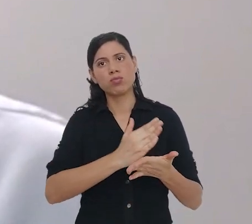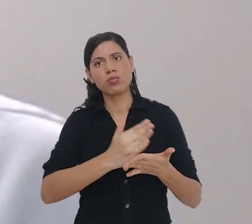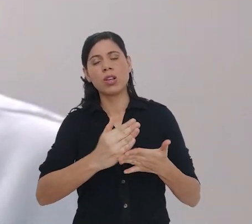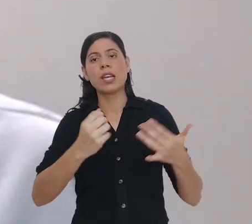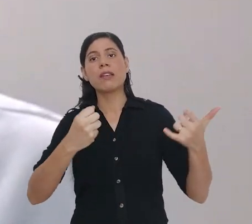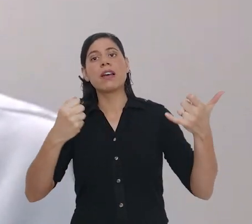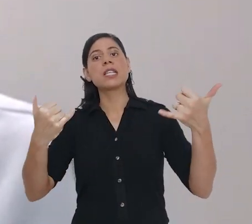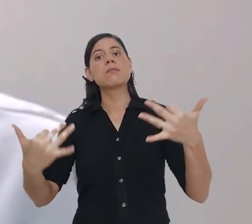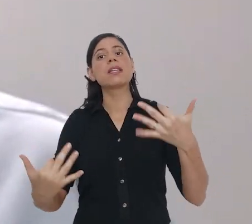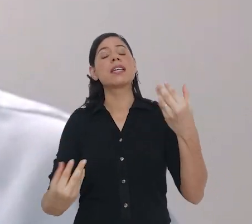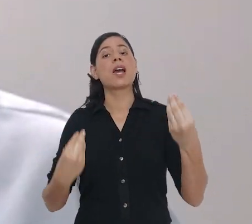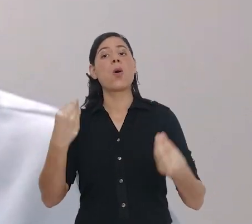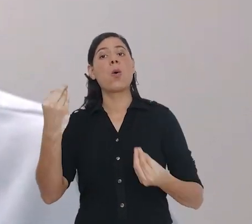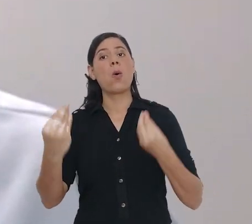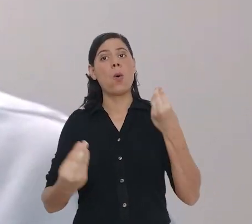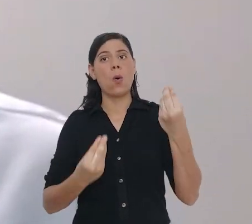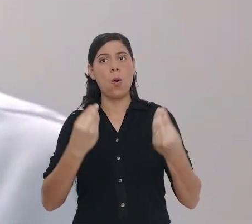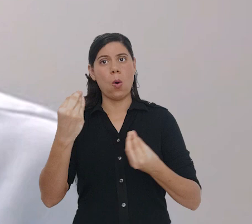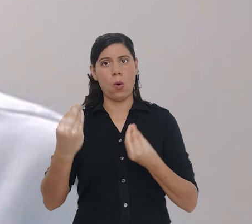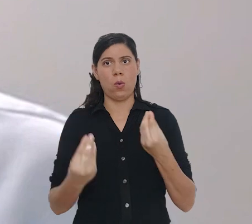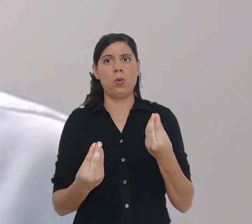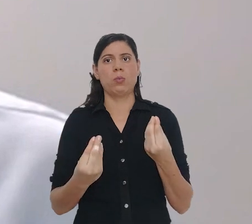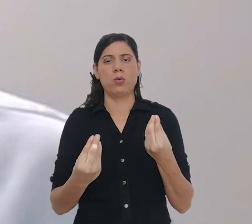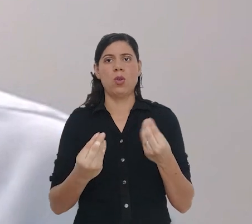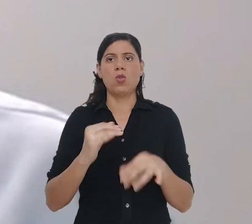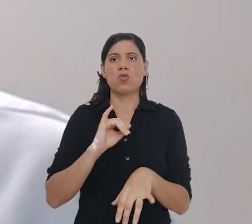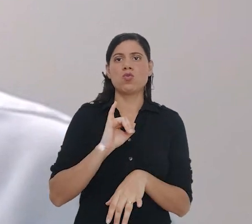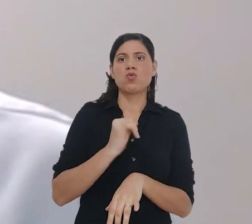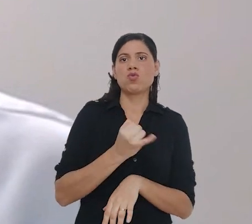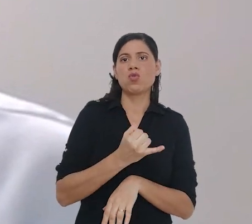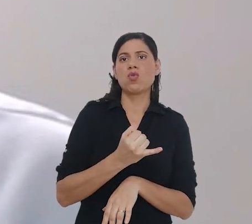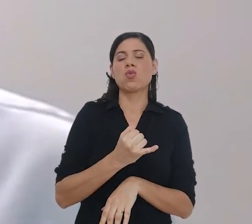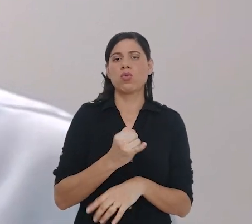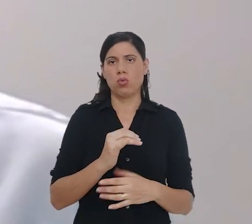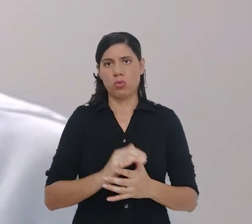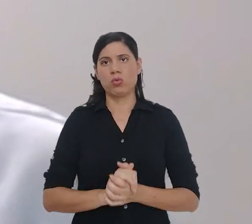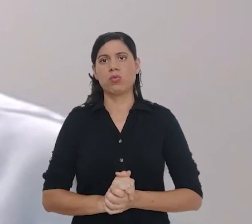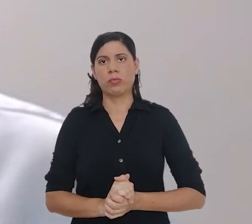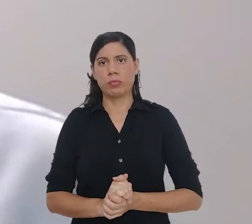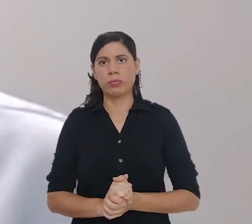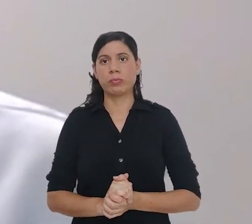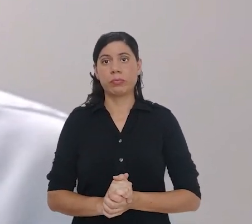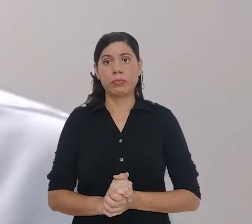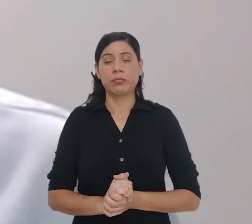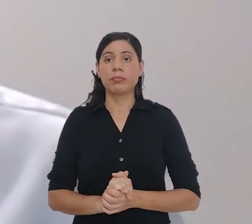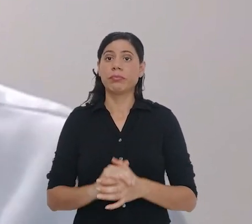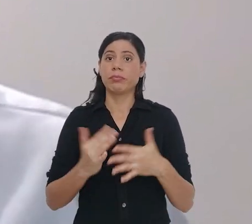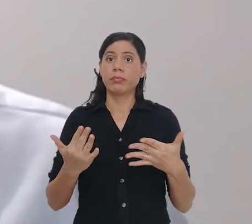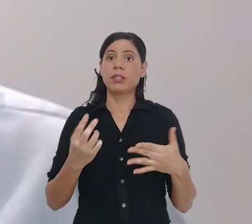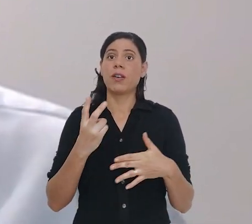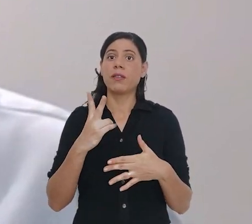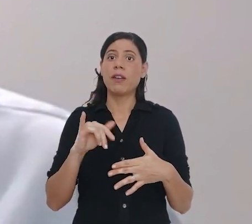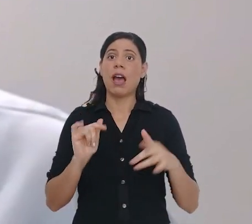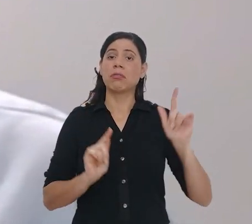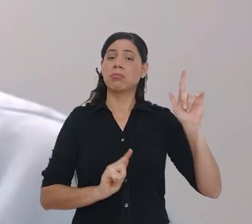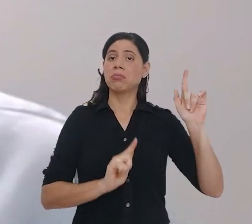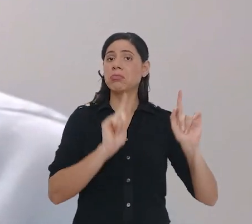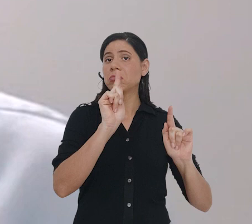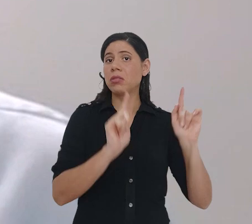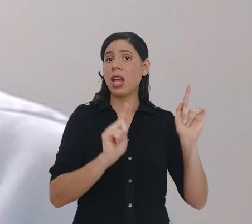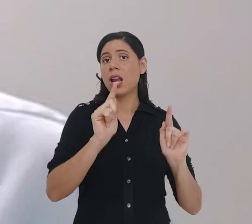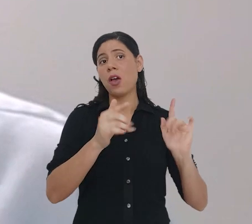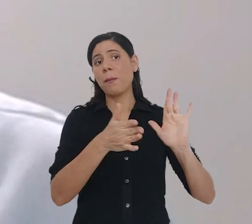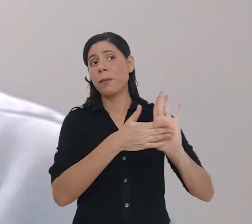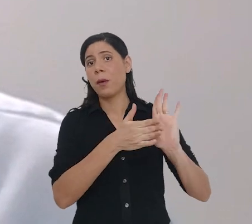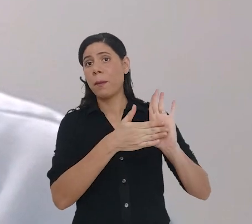que indica qual que vai ser a correção que vai ser aplicada para essas parcelas. E isso vai ser submetido a um leilão e